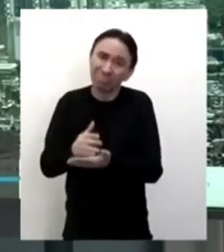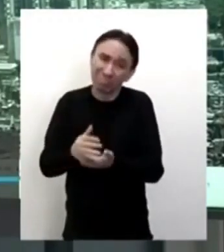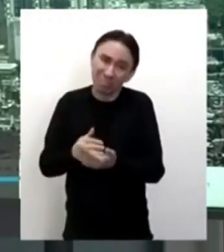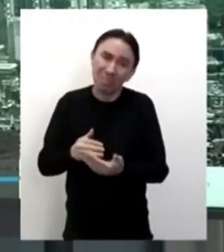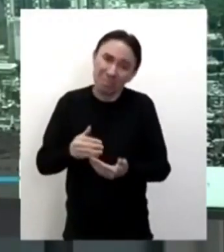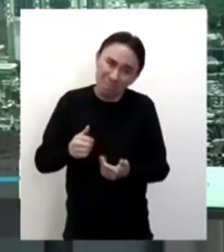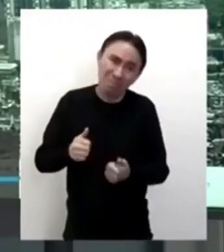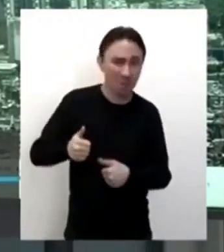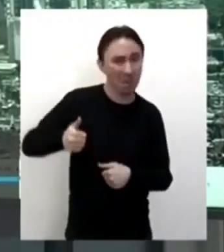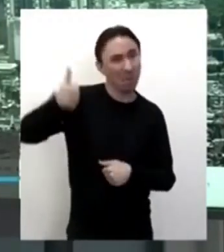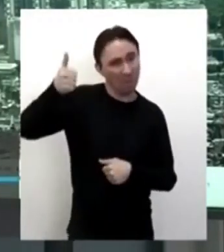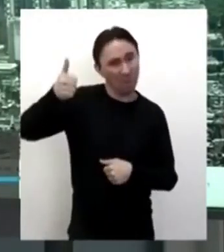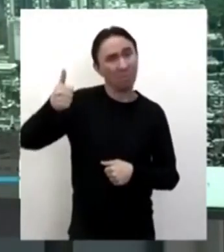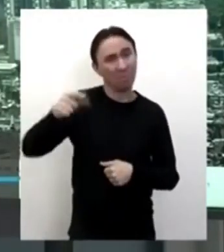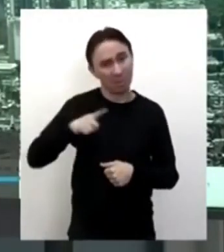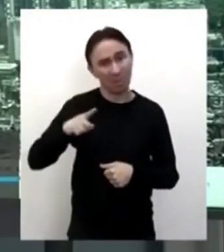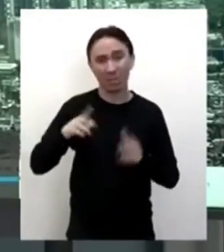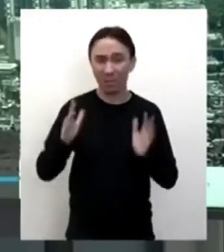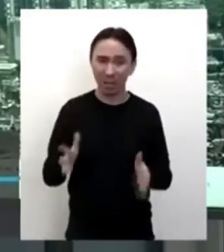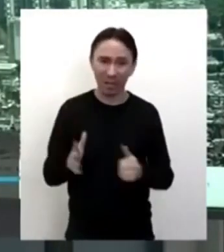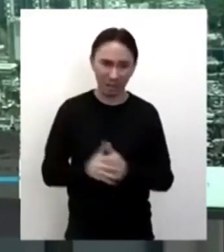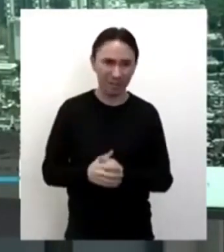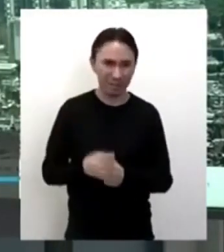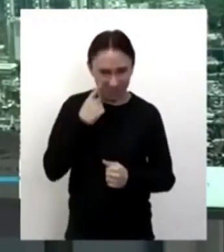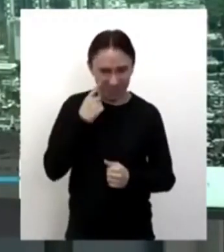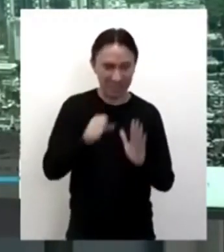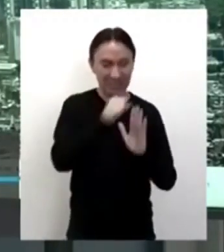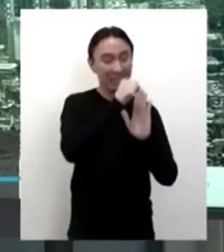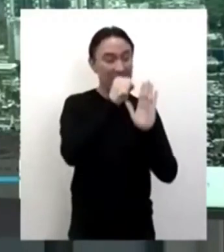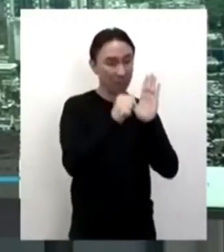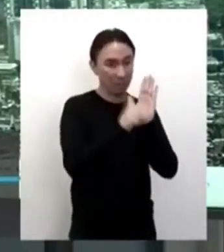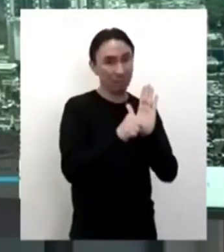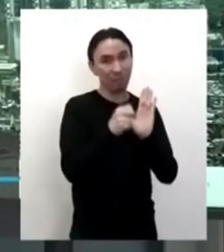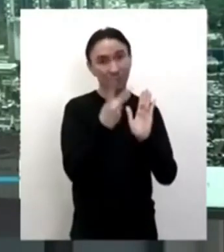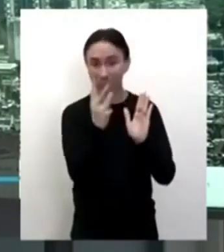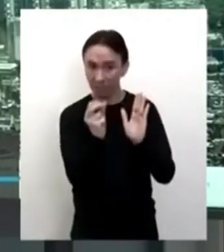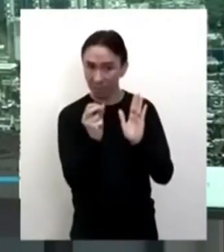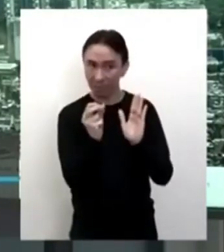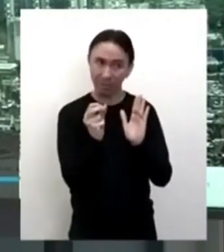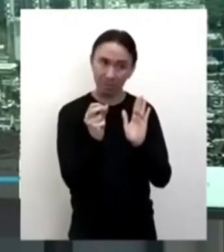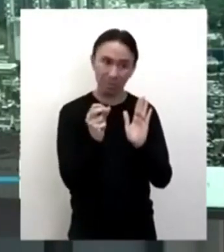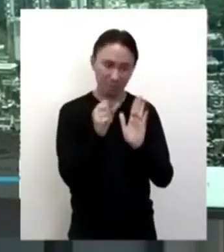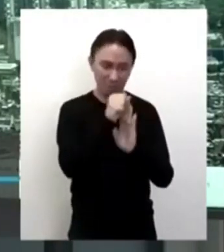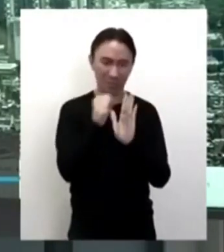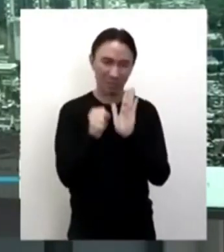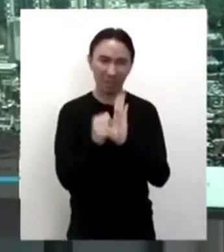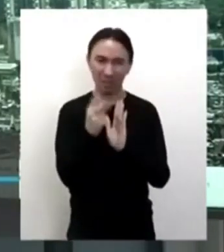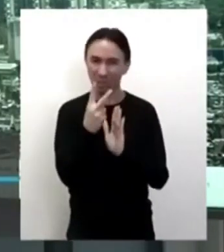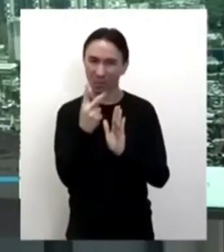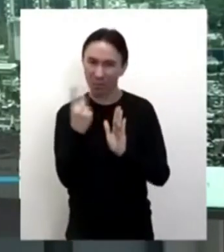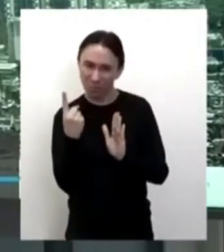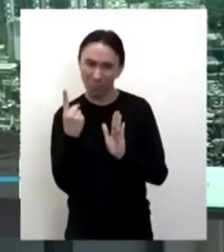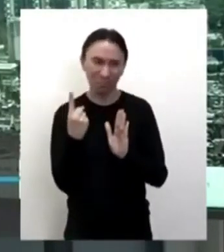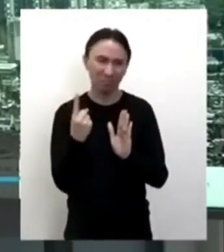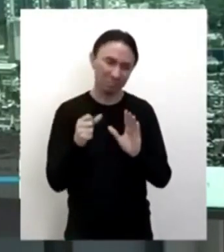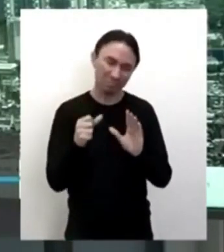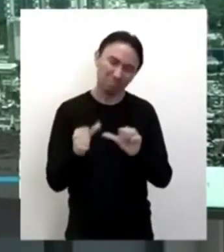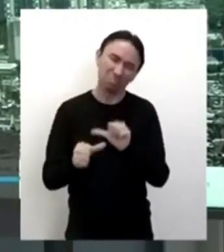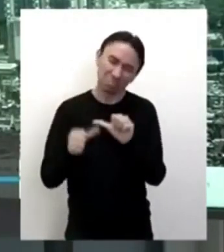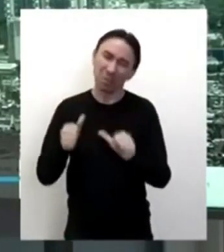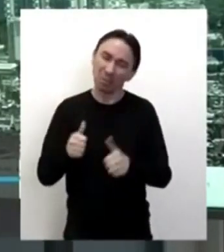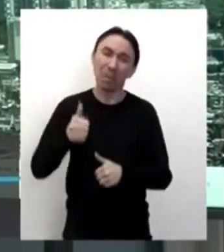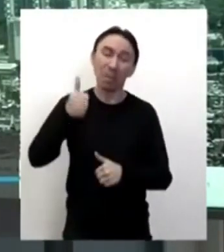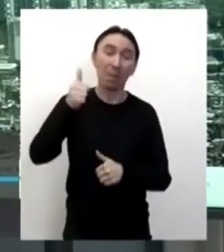aí, entre o século XX para o século XXI, mas principalmente aqui no Brasil, nas cidades mais